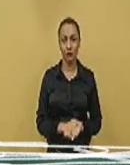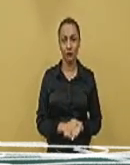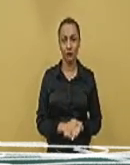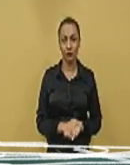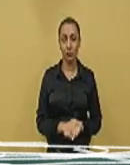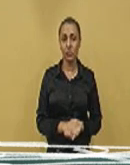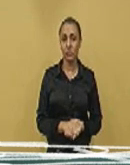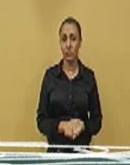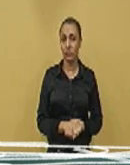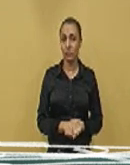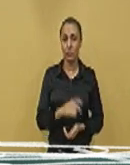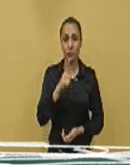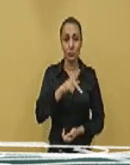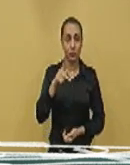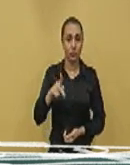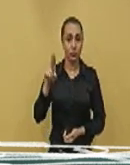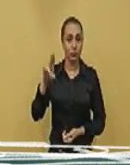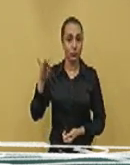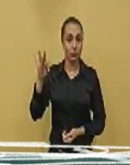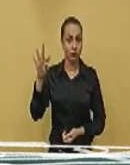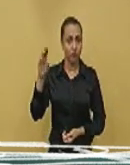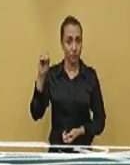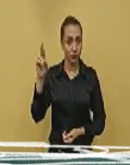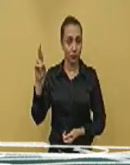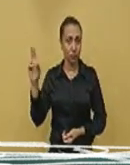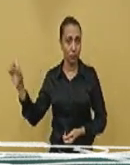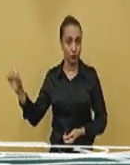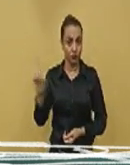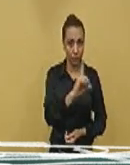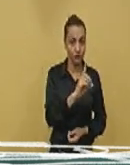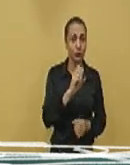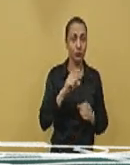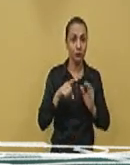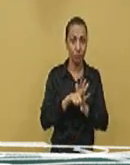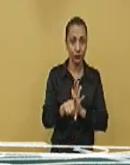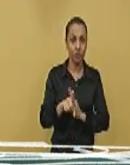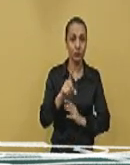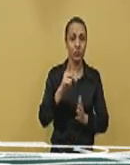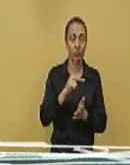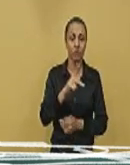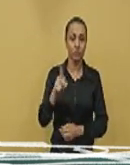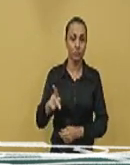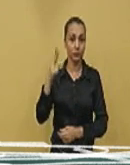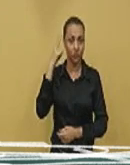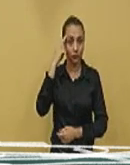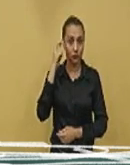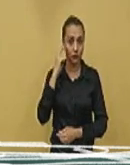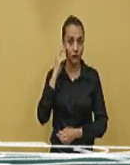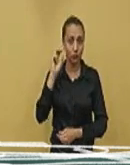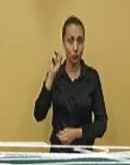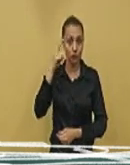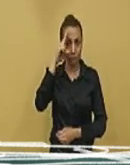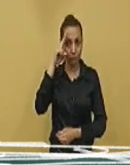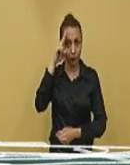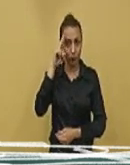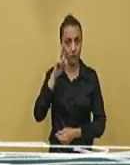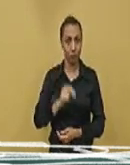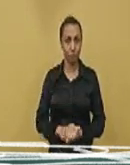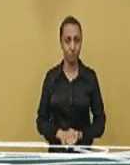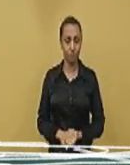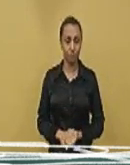Professor Vitor Comar, da FCBA, pode dirigir a sua pergunta ao professor Joelson ou ao professor Etienne.